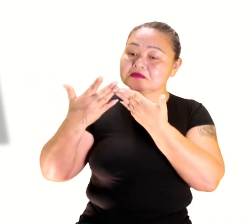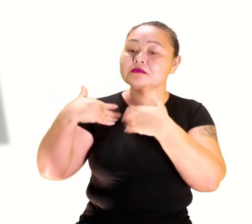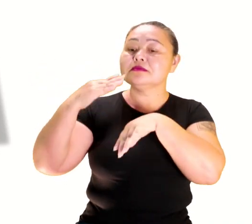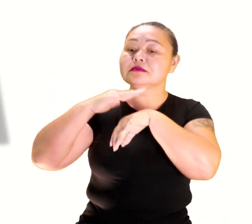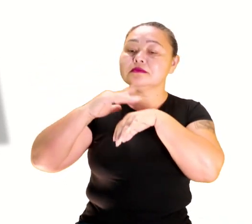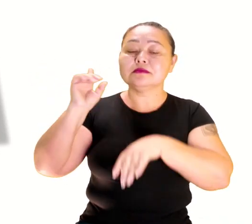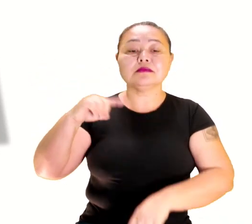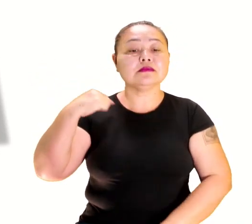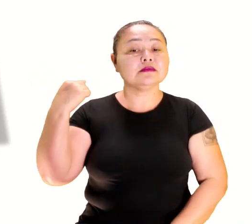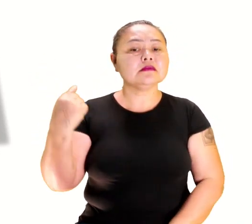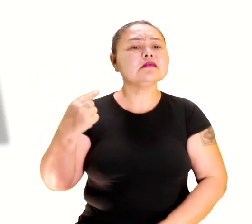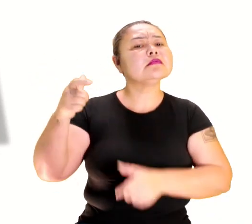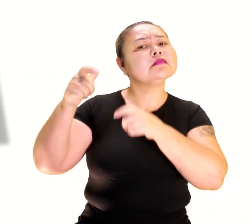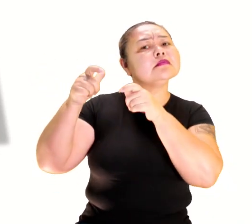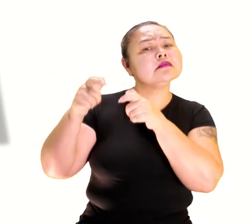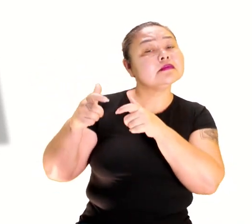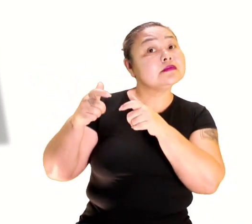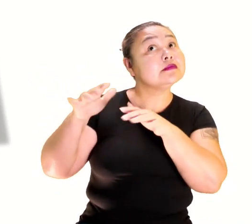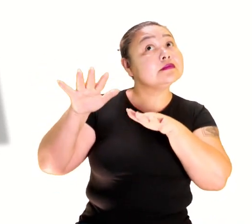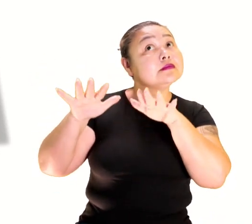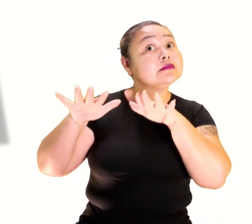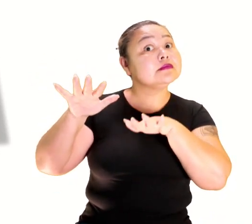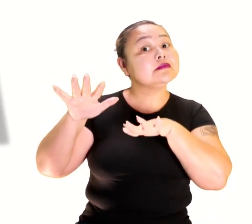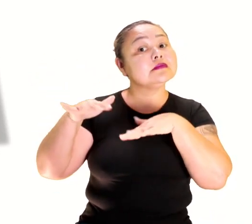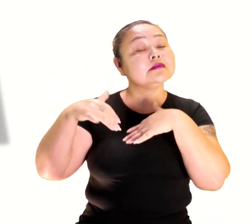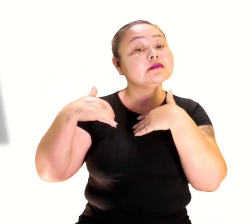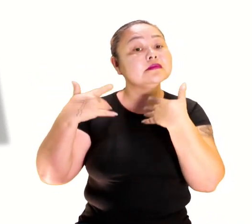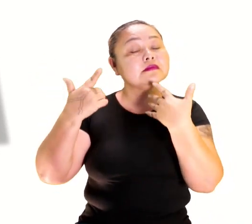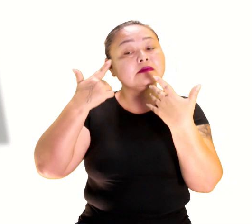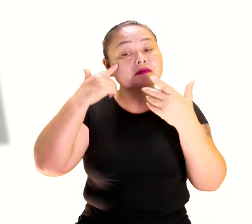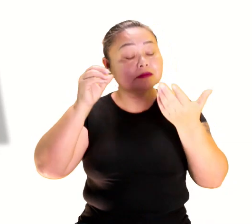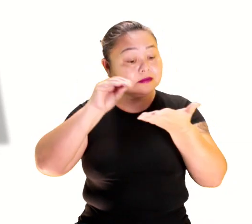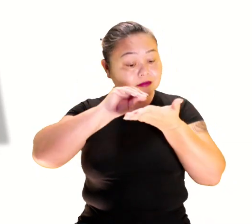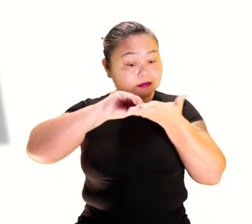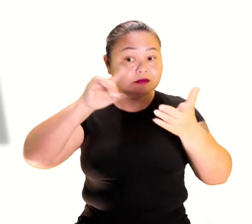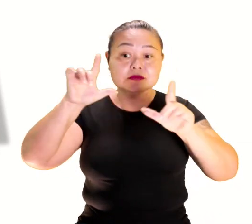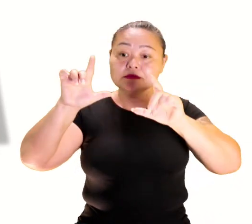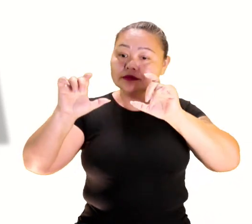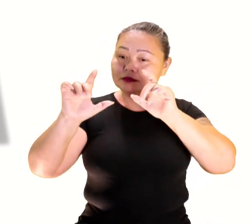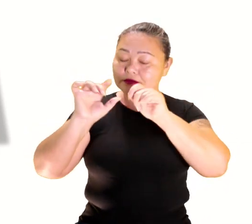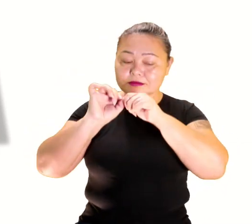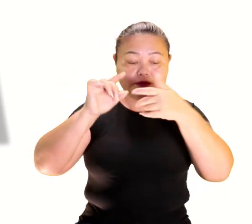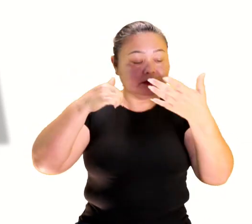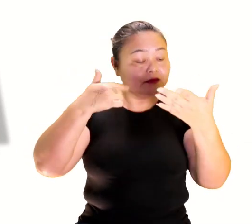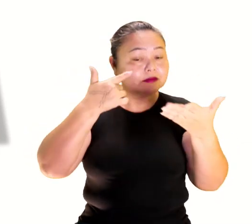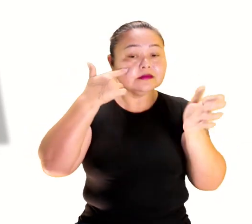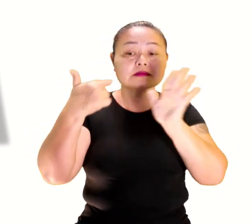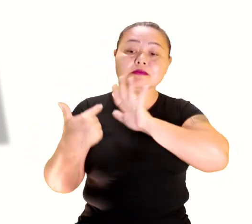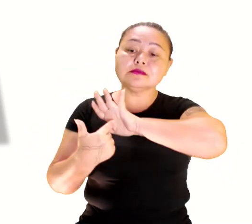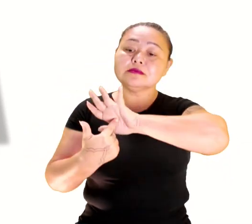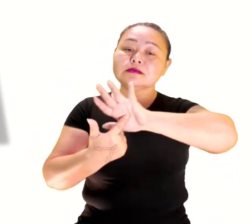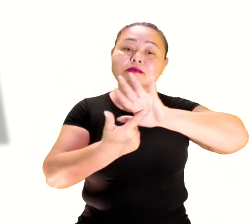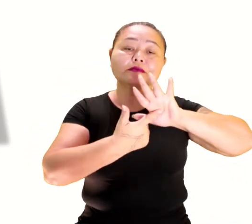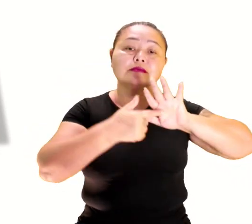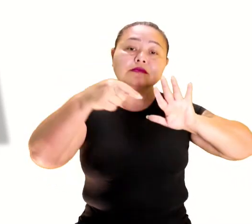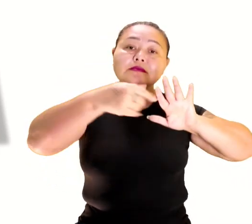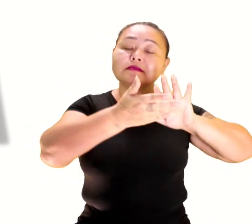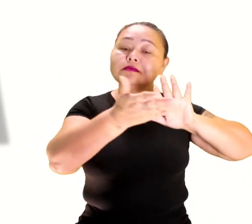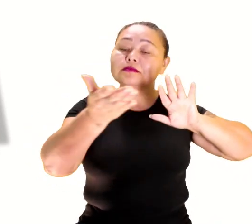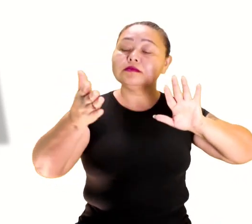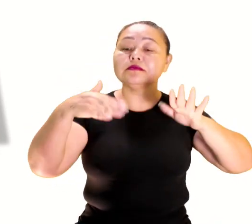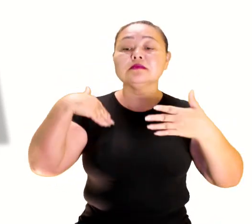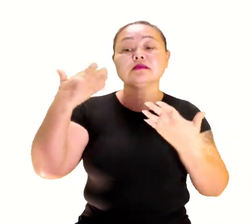será essa escola? Deixa eu ver. As fotos vão chegando e a gente vai, né, mostrando aqui para vocês. A aula de